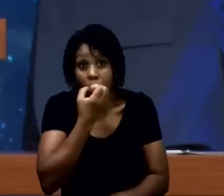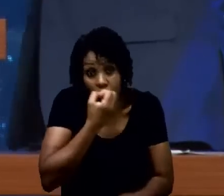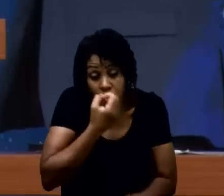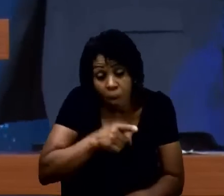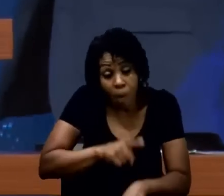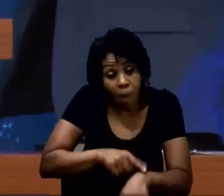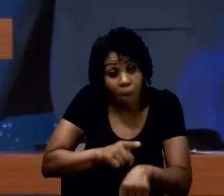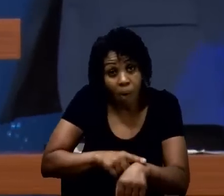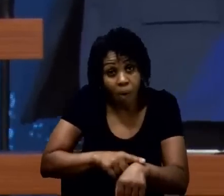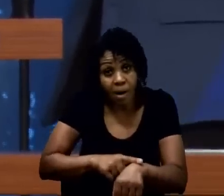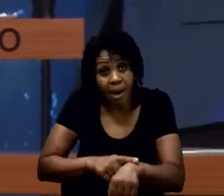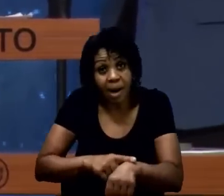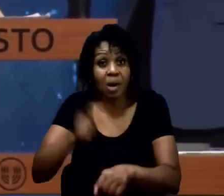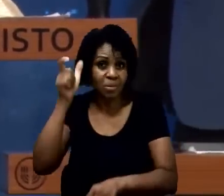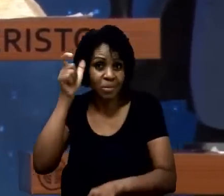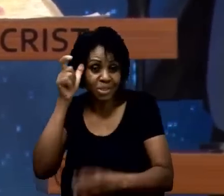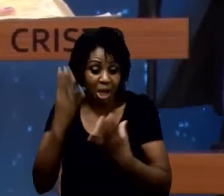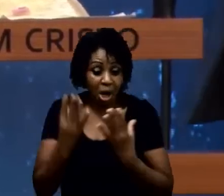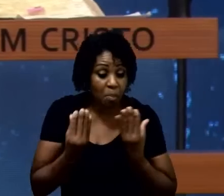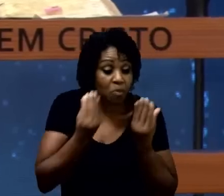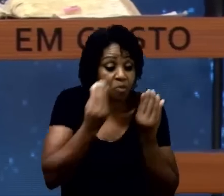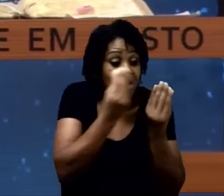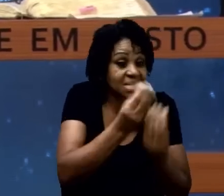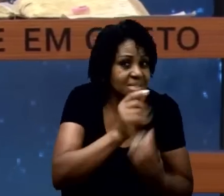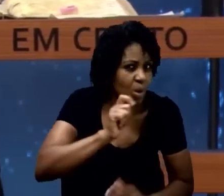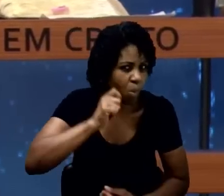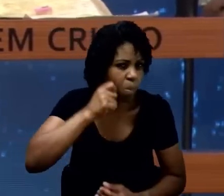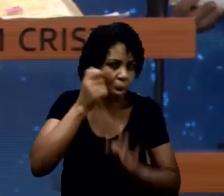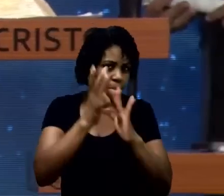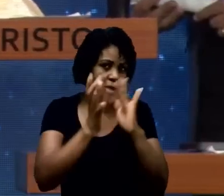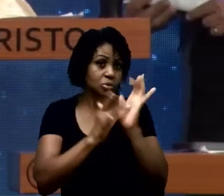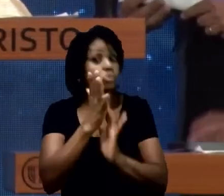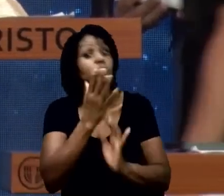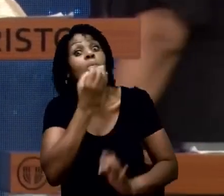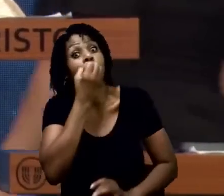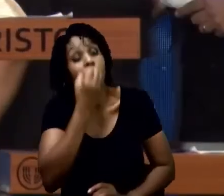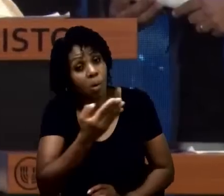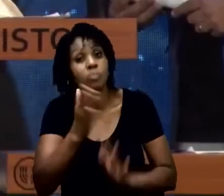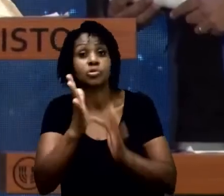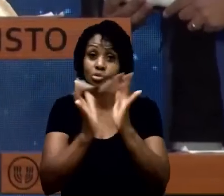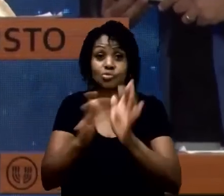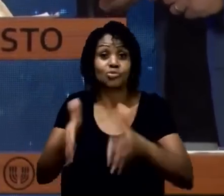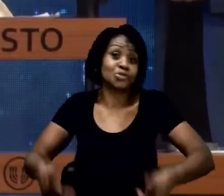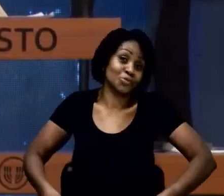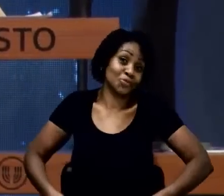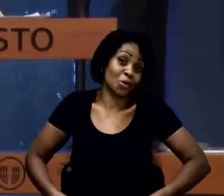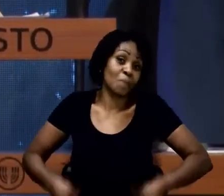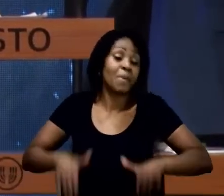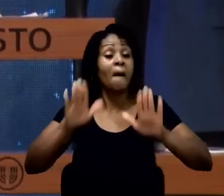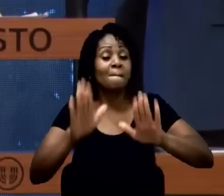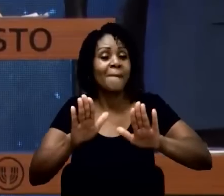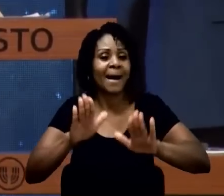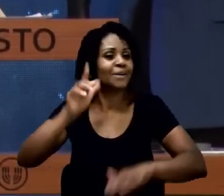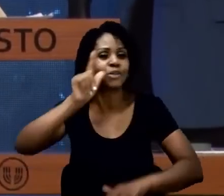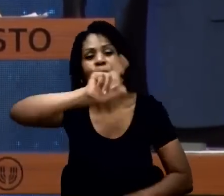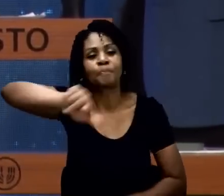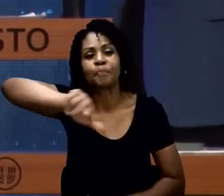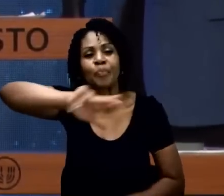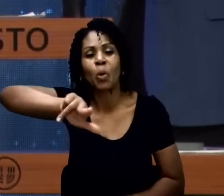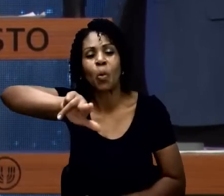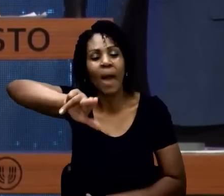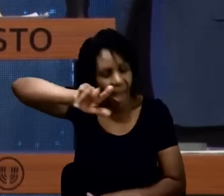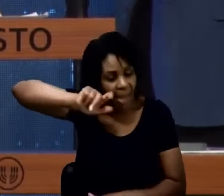naquela hora, quando ele ofereceu para Jesus, o pão que ele estava oferecendo era bom. Mas não era o pão de Deus. Era uma